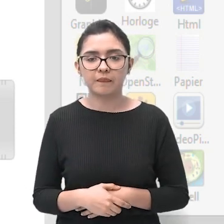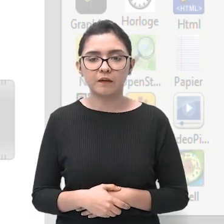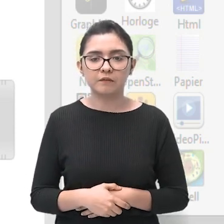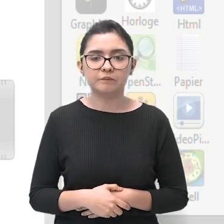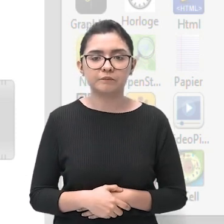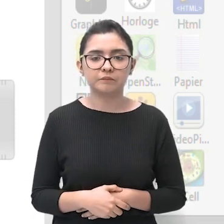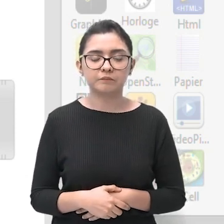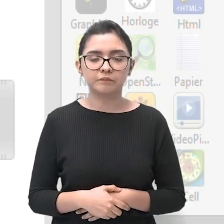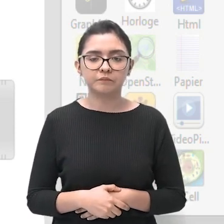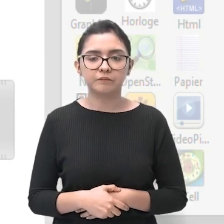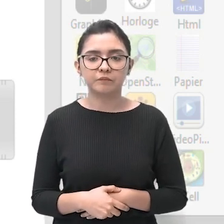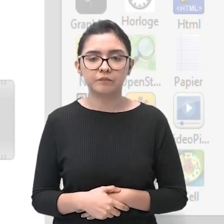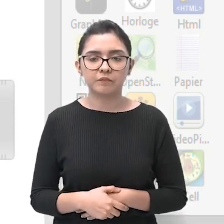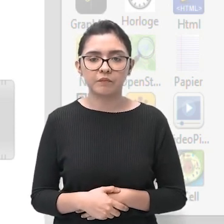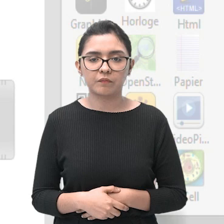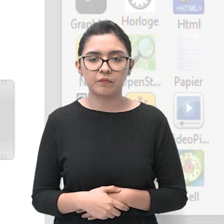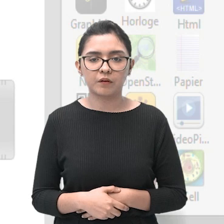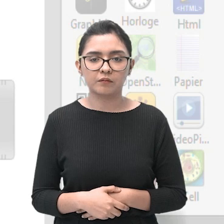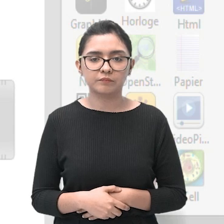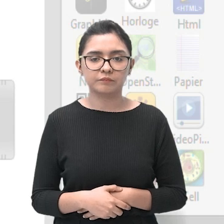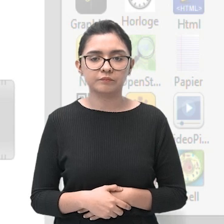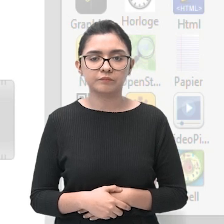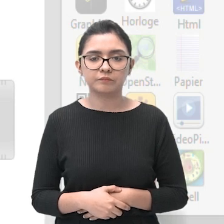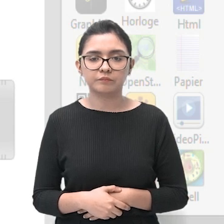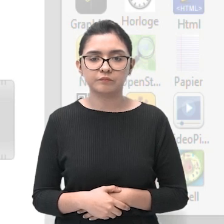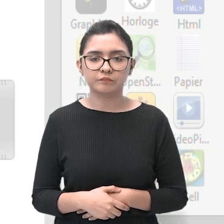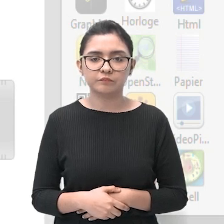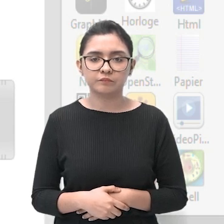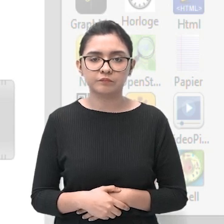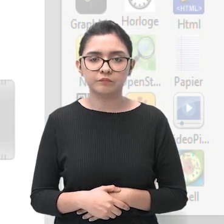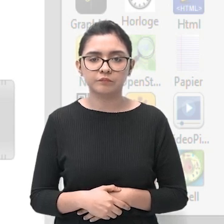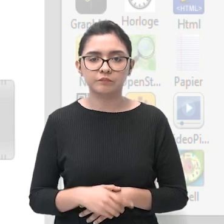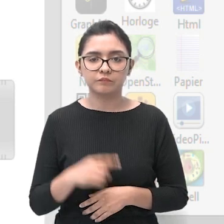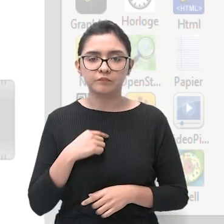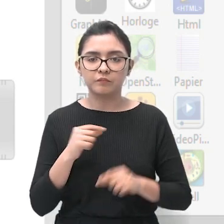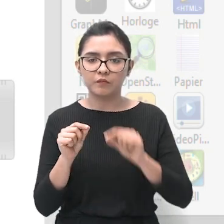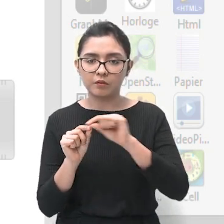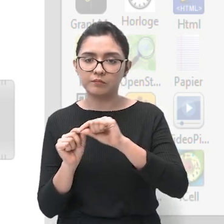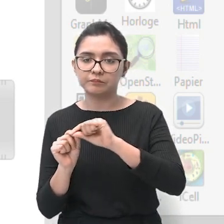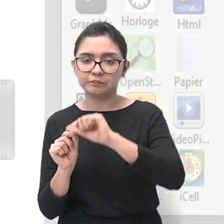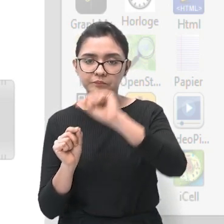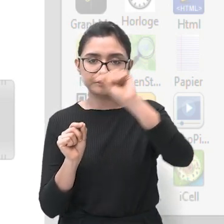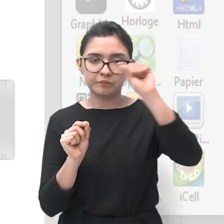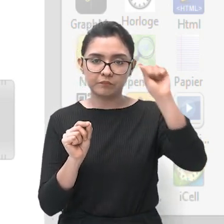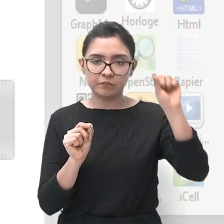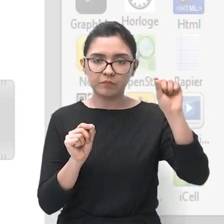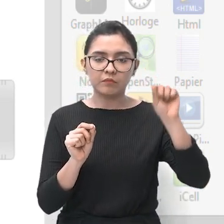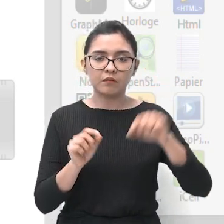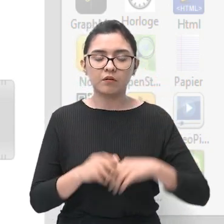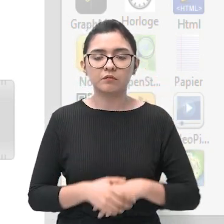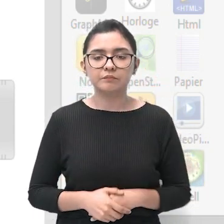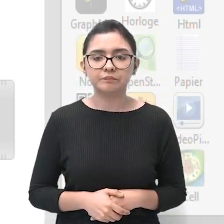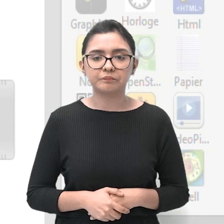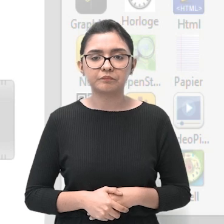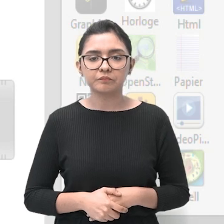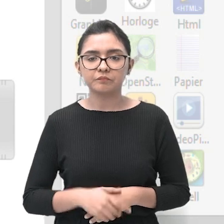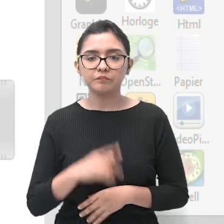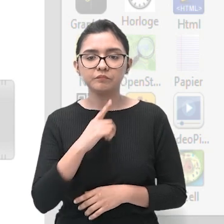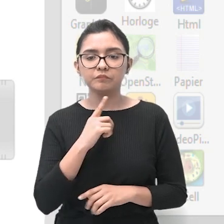arco, formar aqui um arco, de modo que ele vai ser